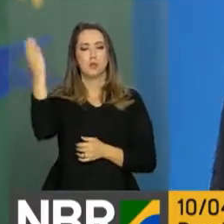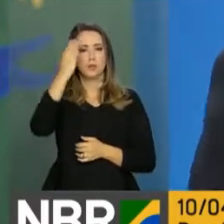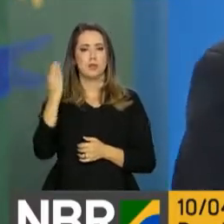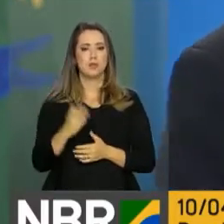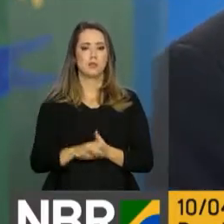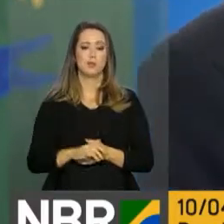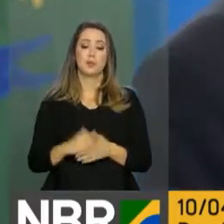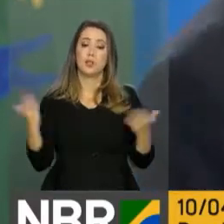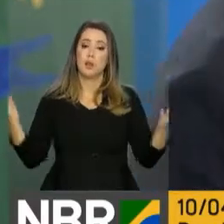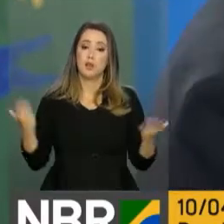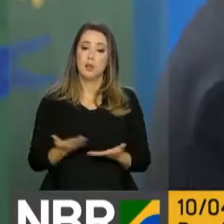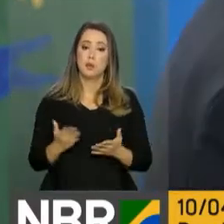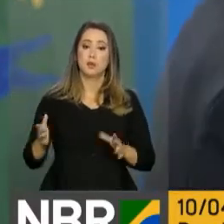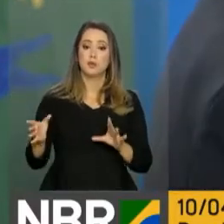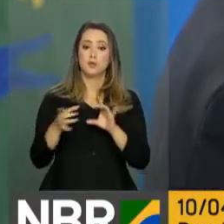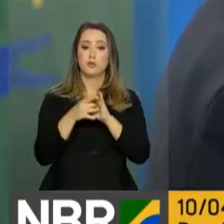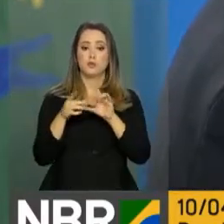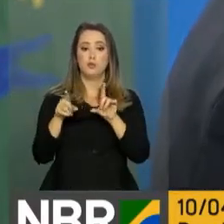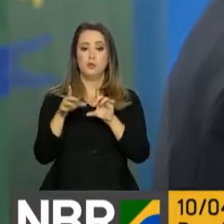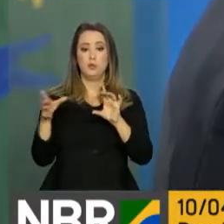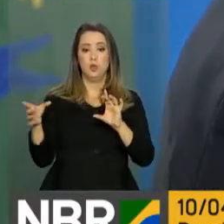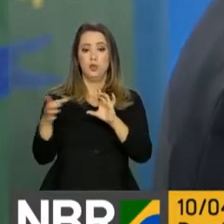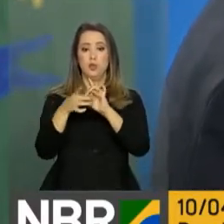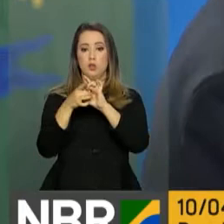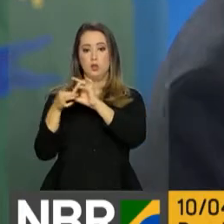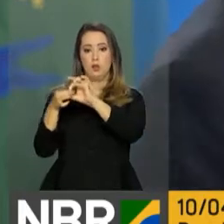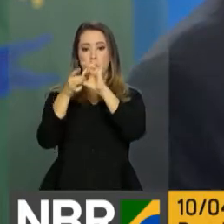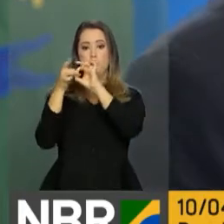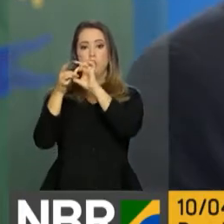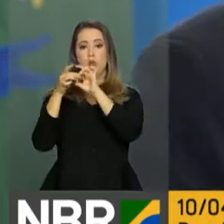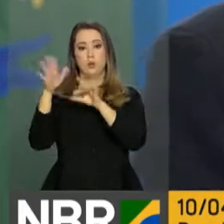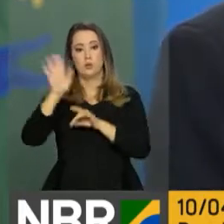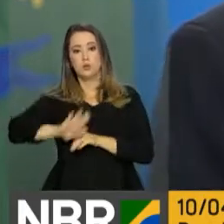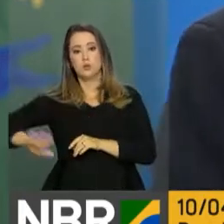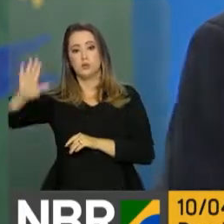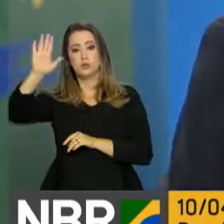E agora, na integração nacional, o Hélder